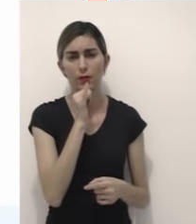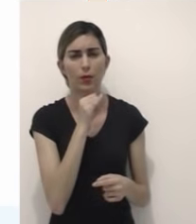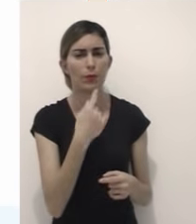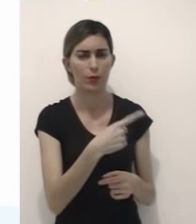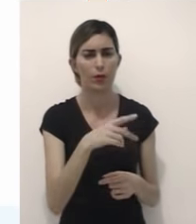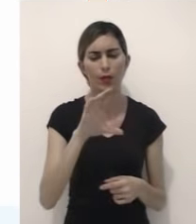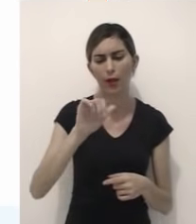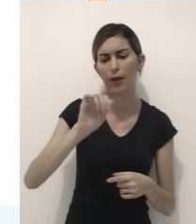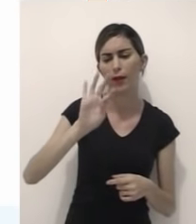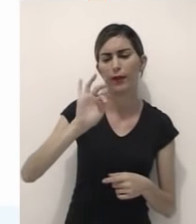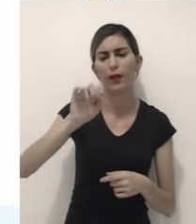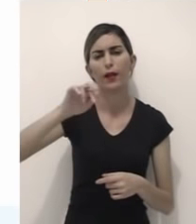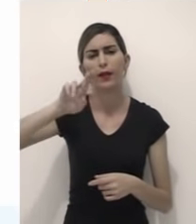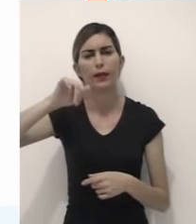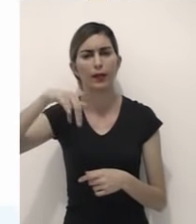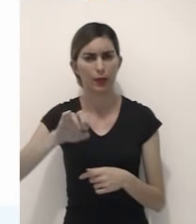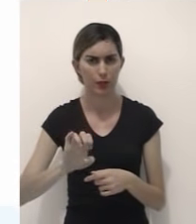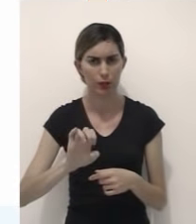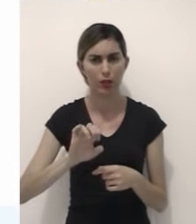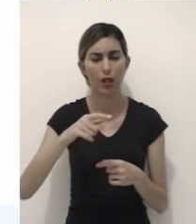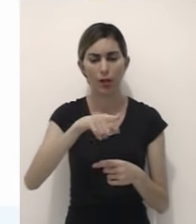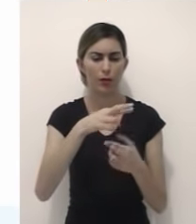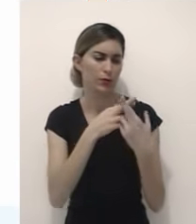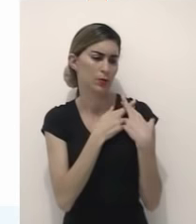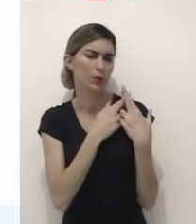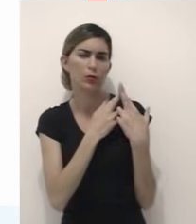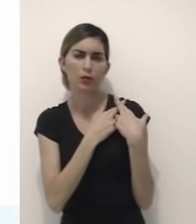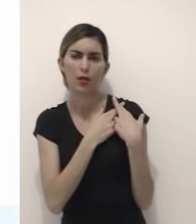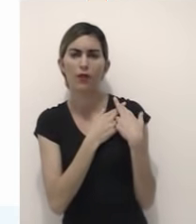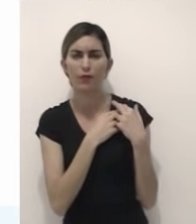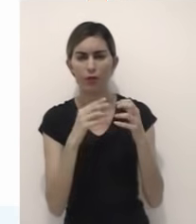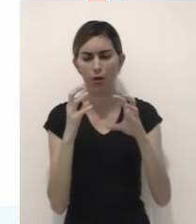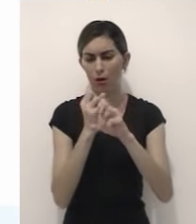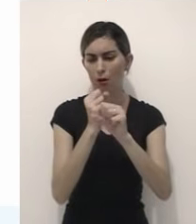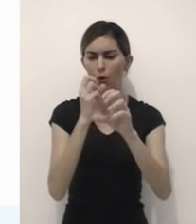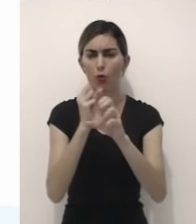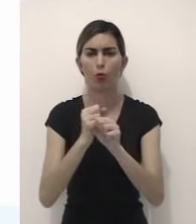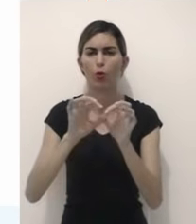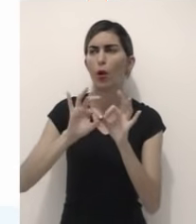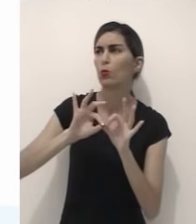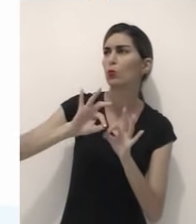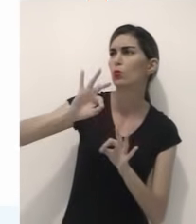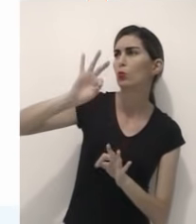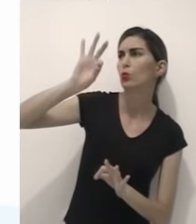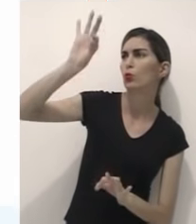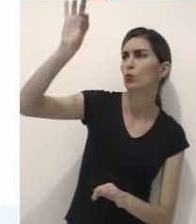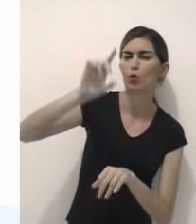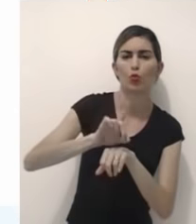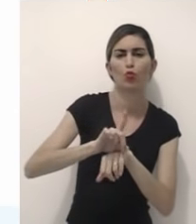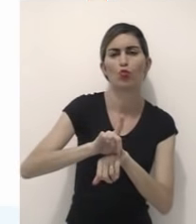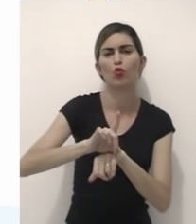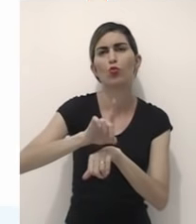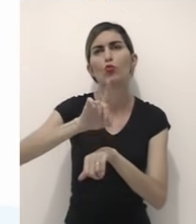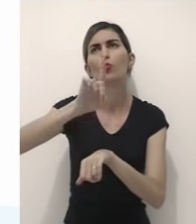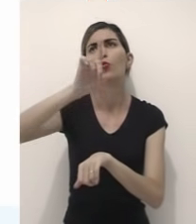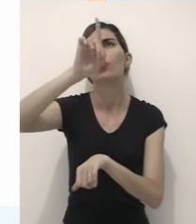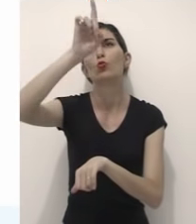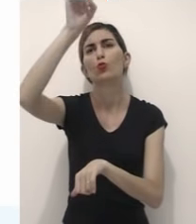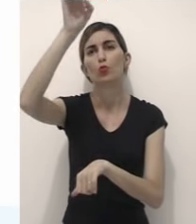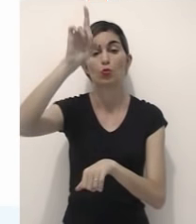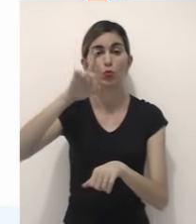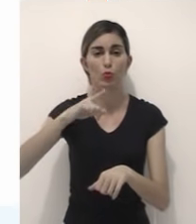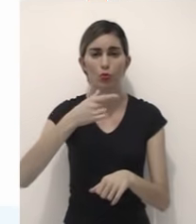por exemplo, a Katherine Johnson, ela foi a responsável por calcular a trajetória do